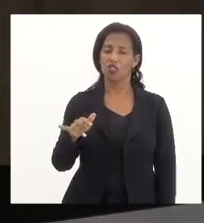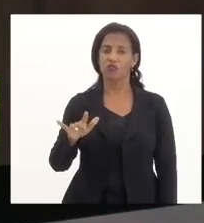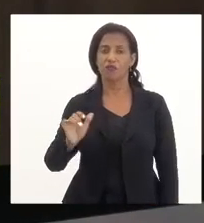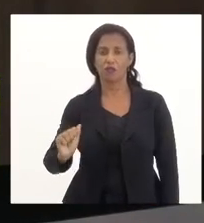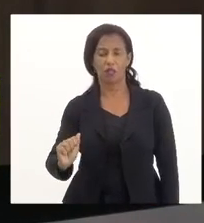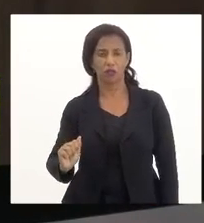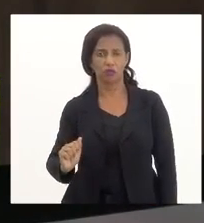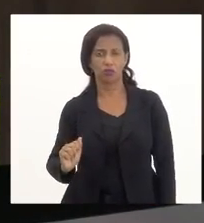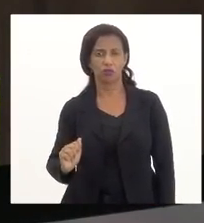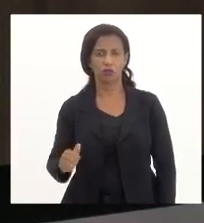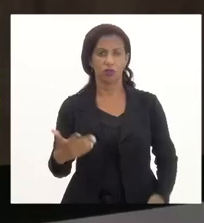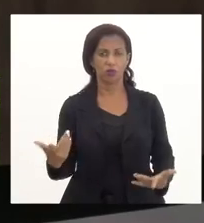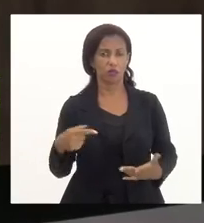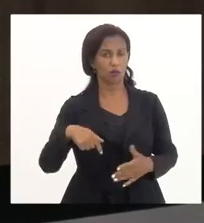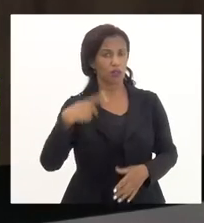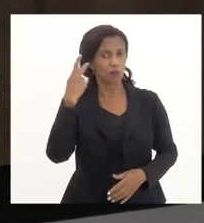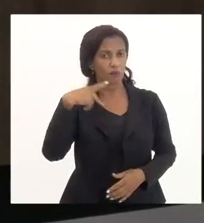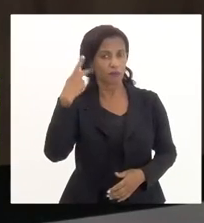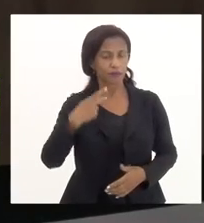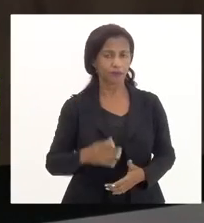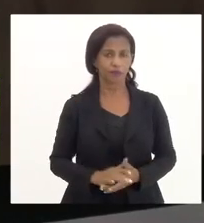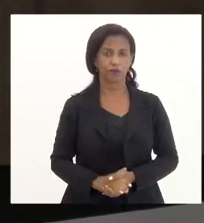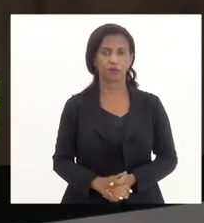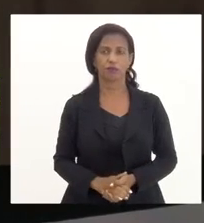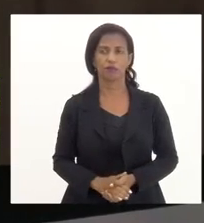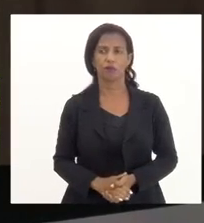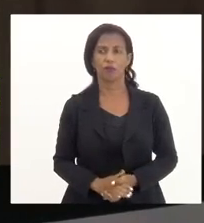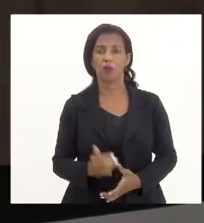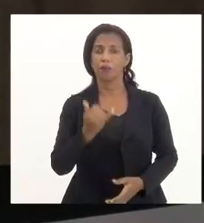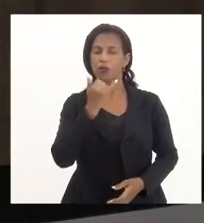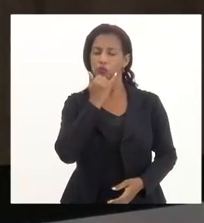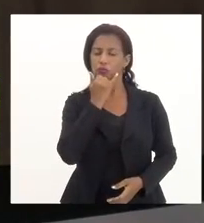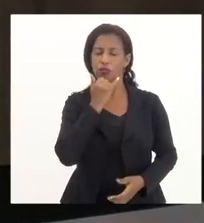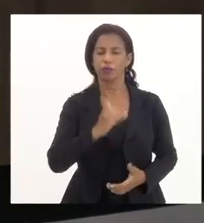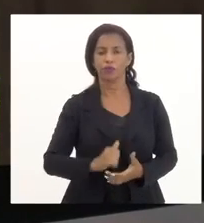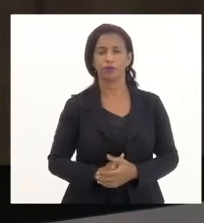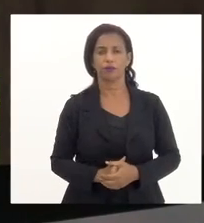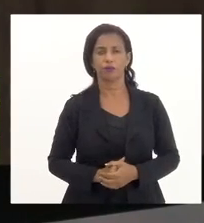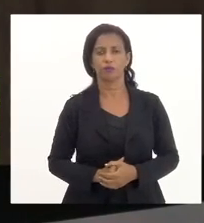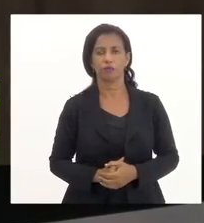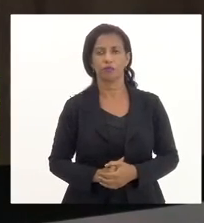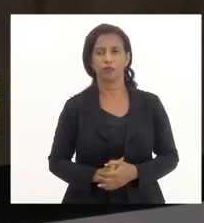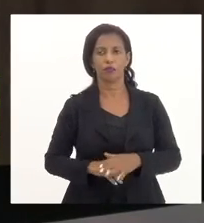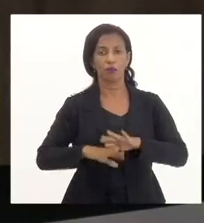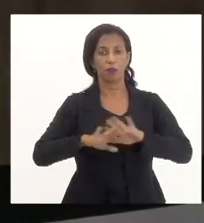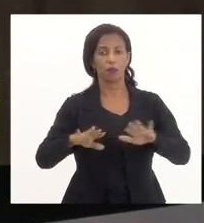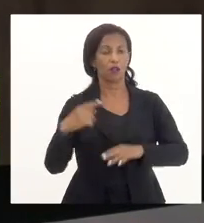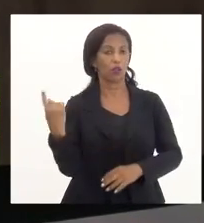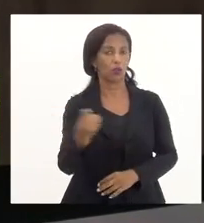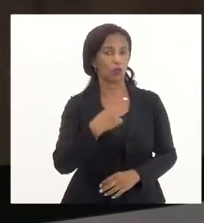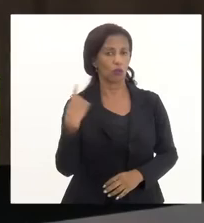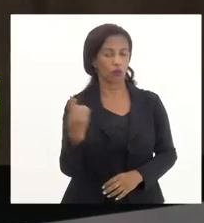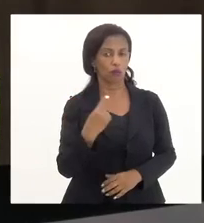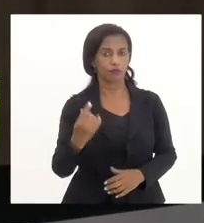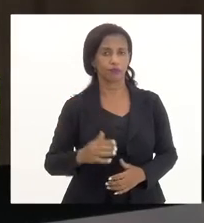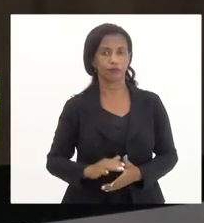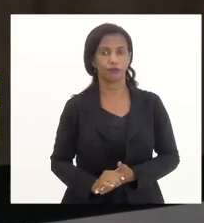penosa Então esse Parlamento me desculpem mas nós